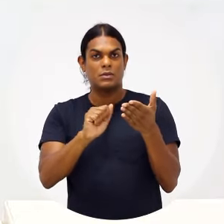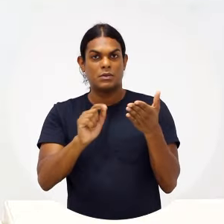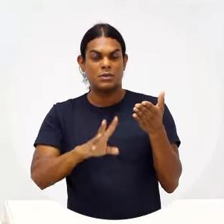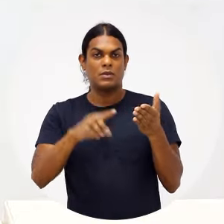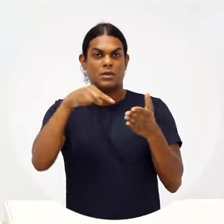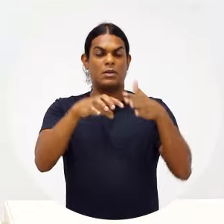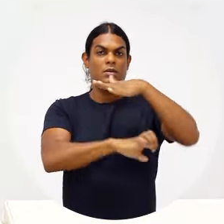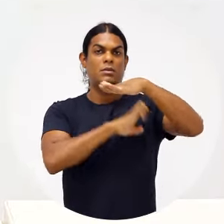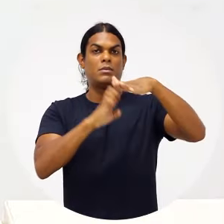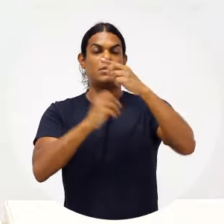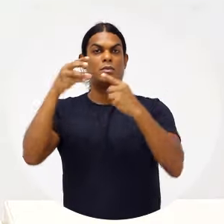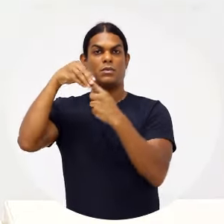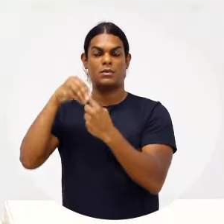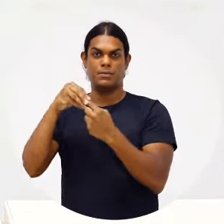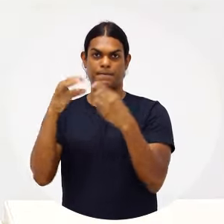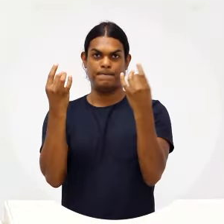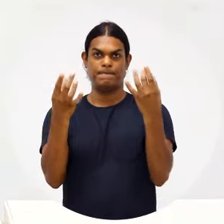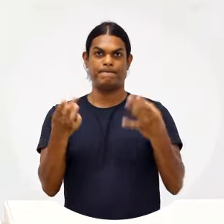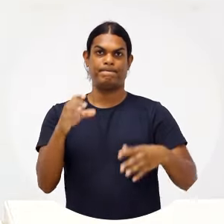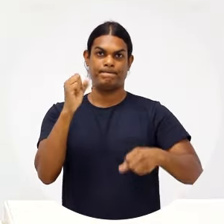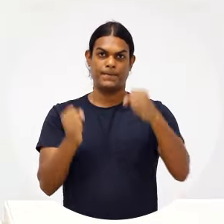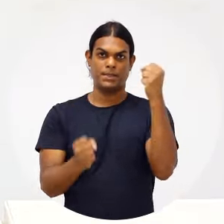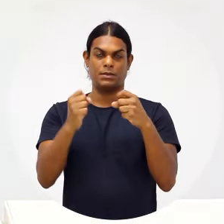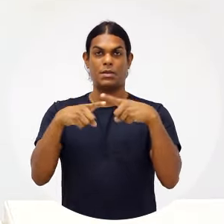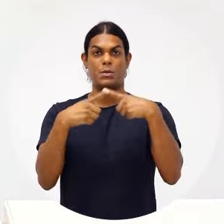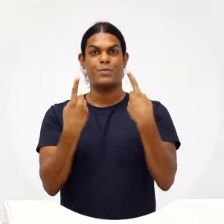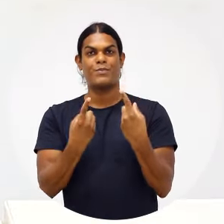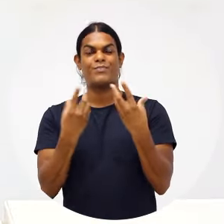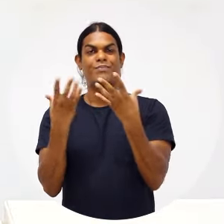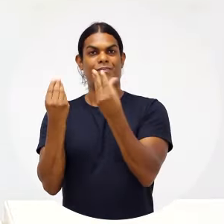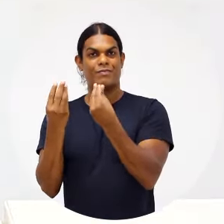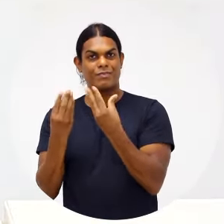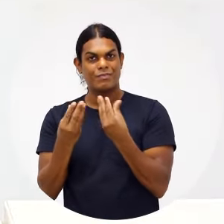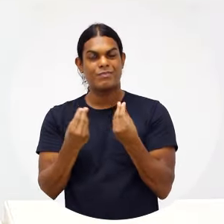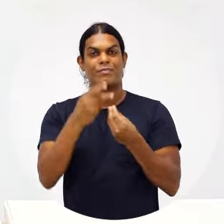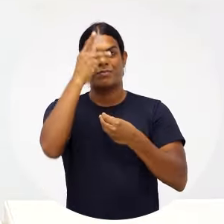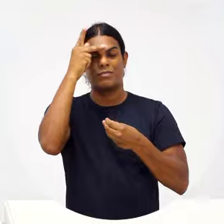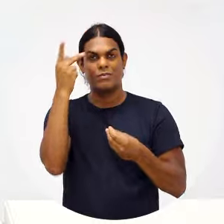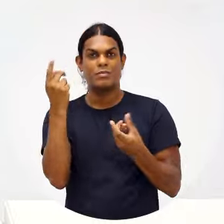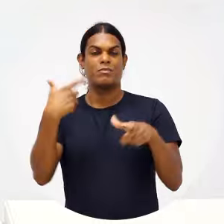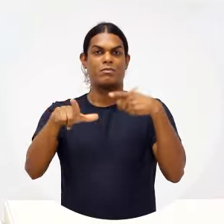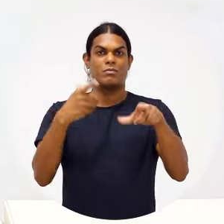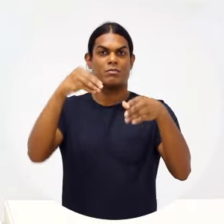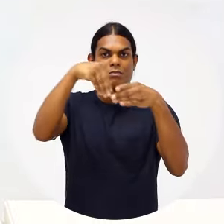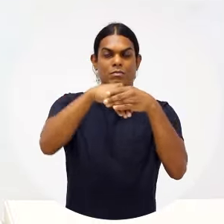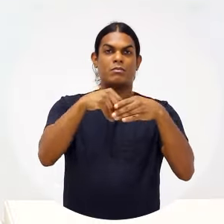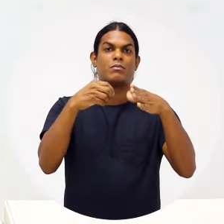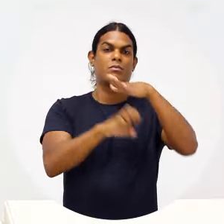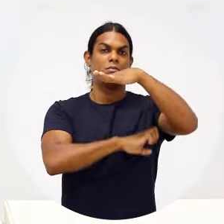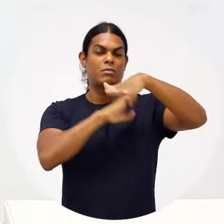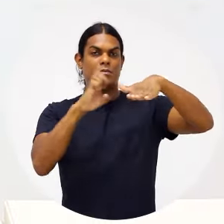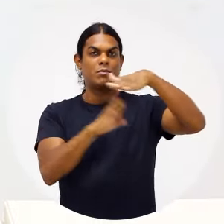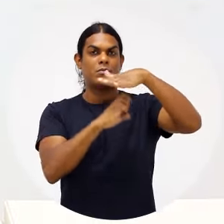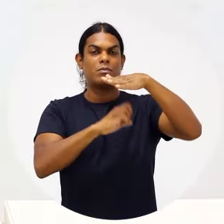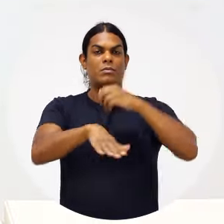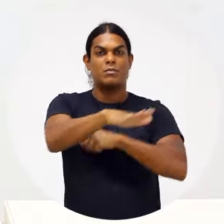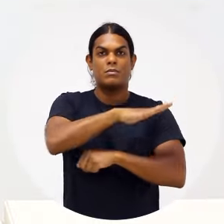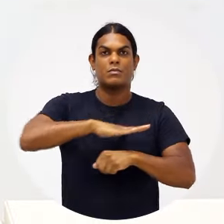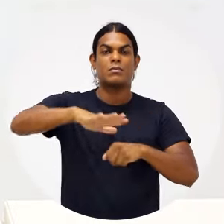vender carros, mas a maioria dos seus funcionários eles trabalham na oficina. Então o SESMIT ele vai ter que